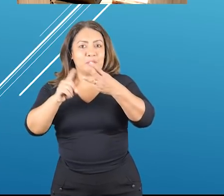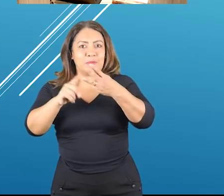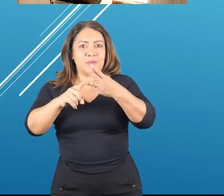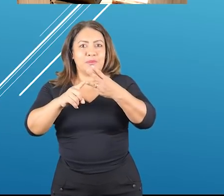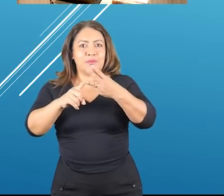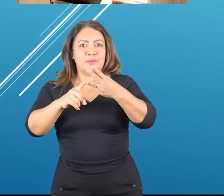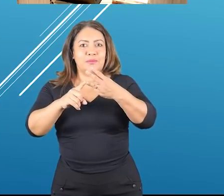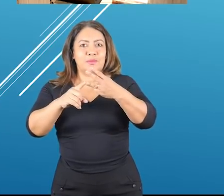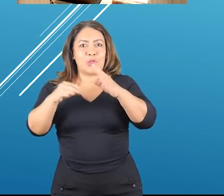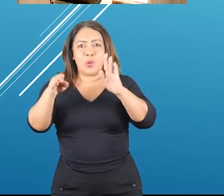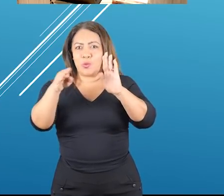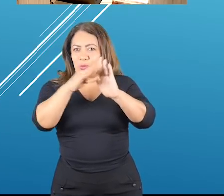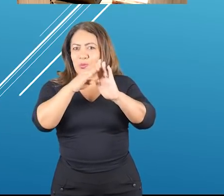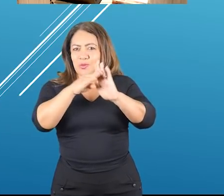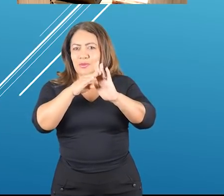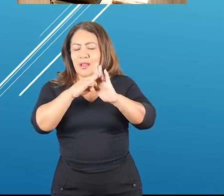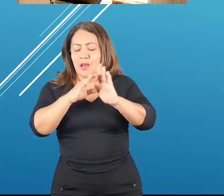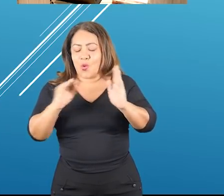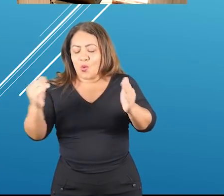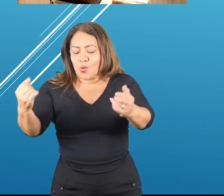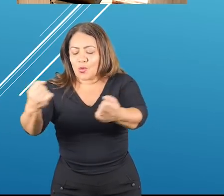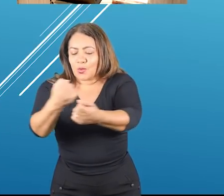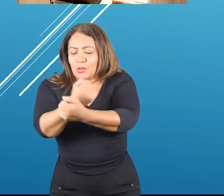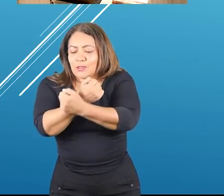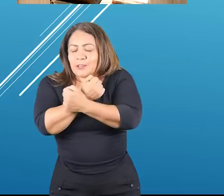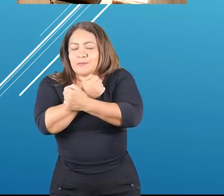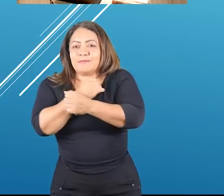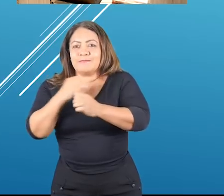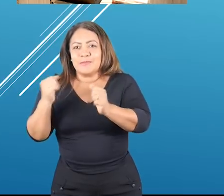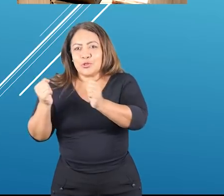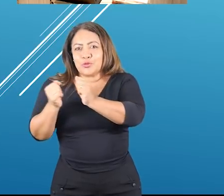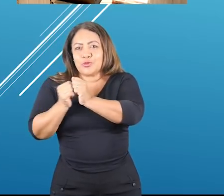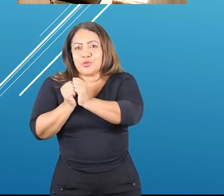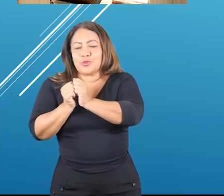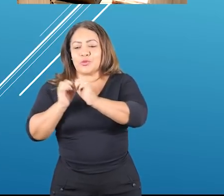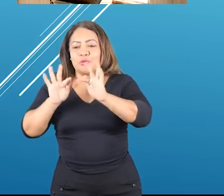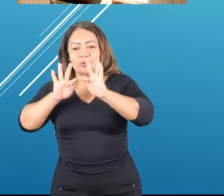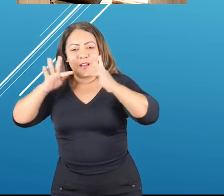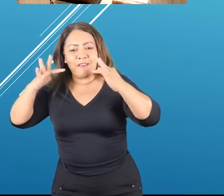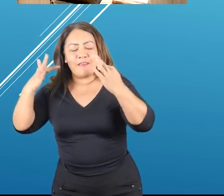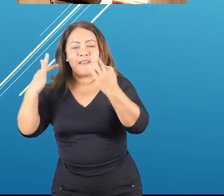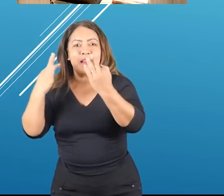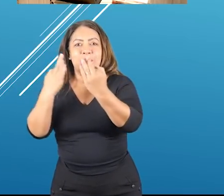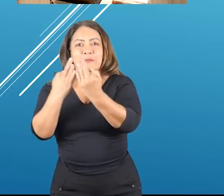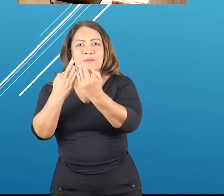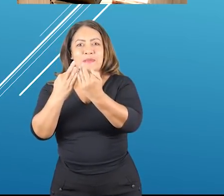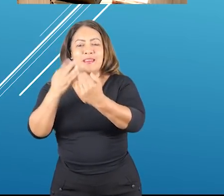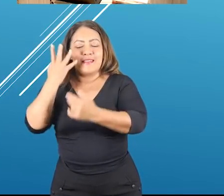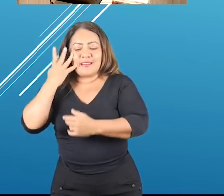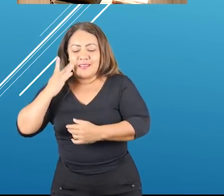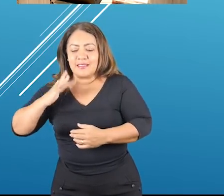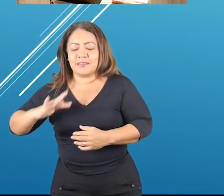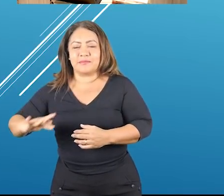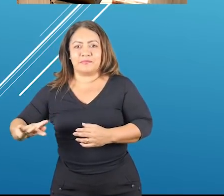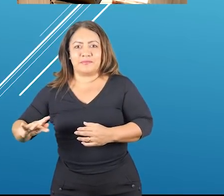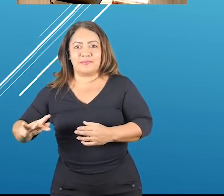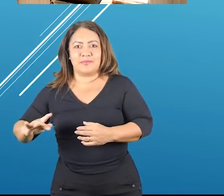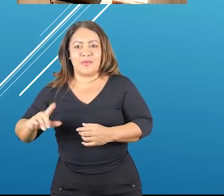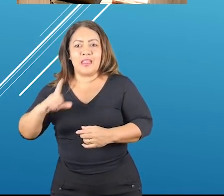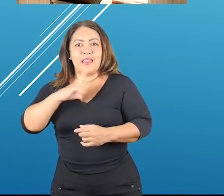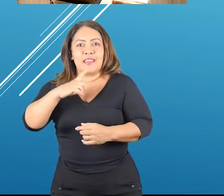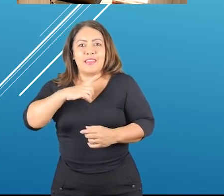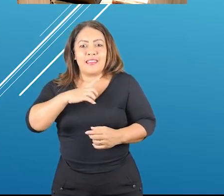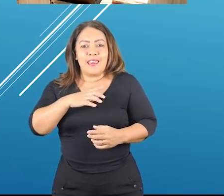princípio, né, de acolher as crianças e as famílias, né, tendo um olhar